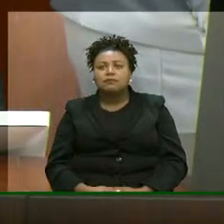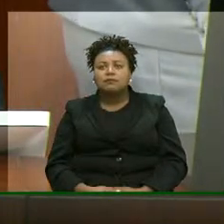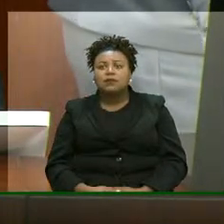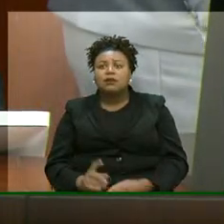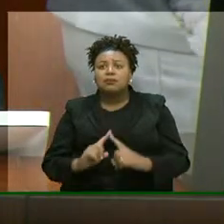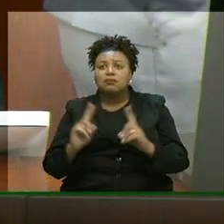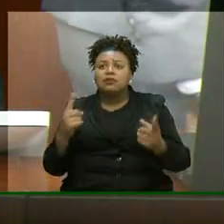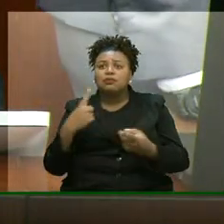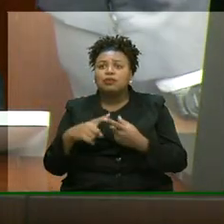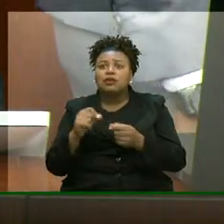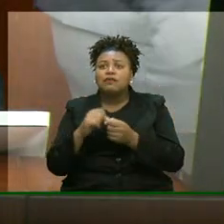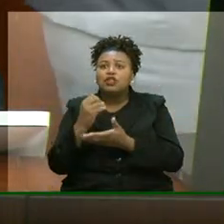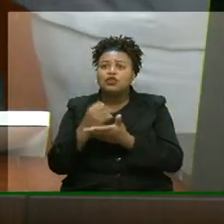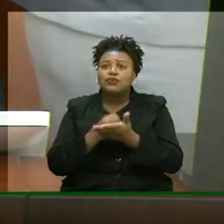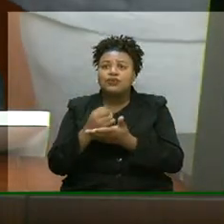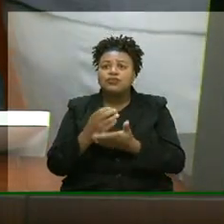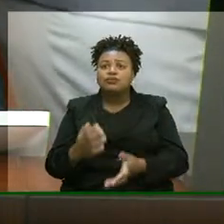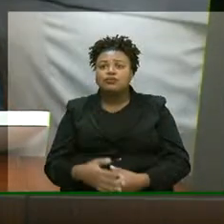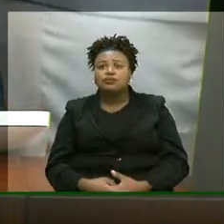ofício?